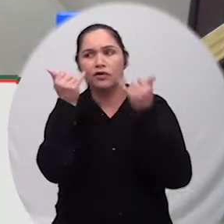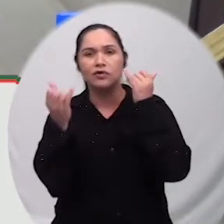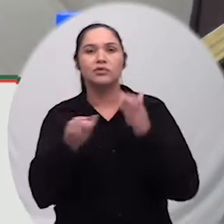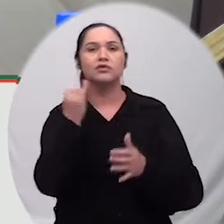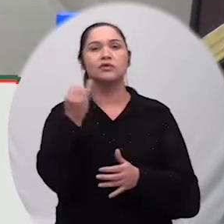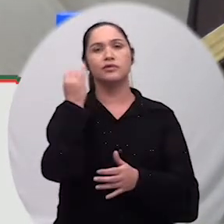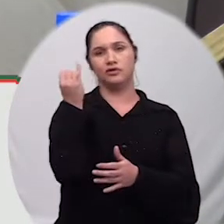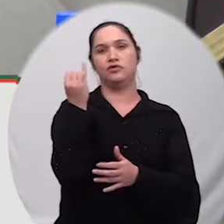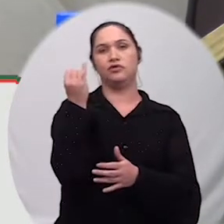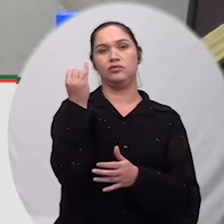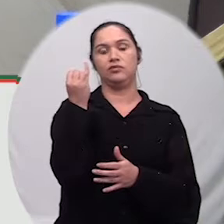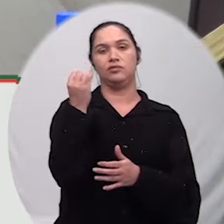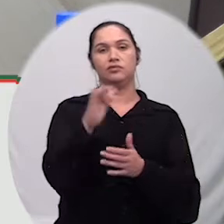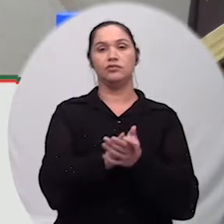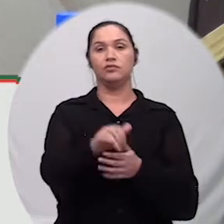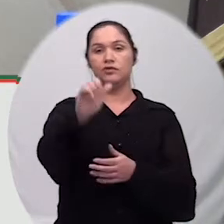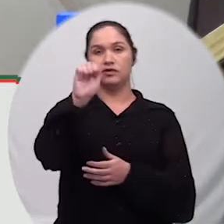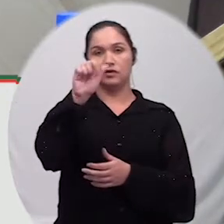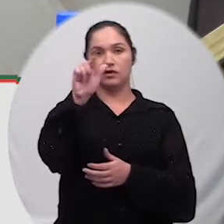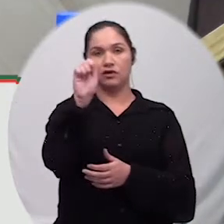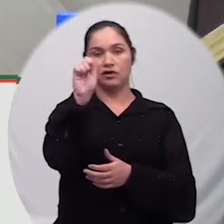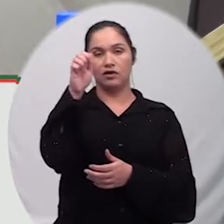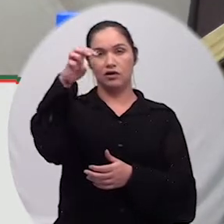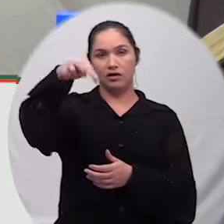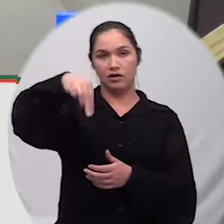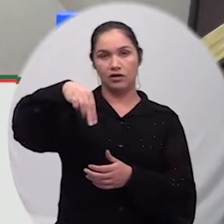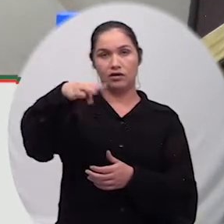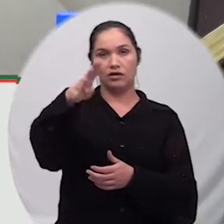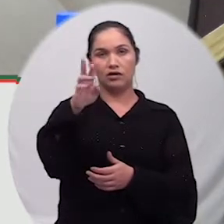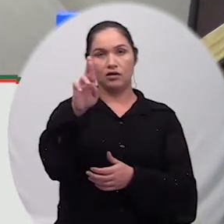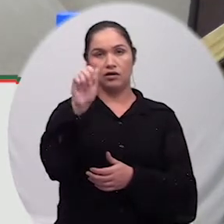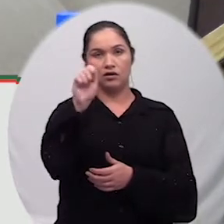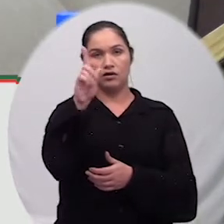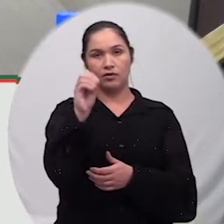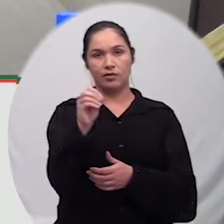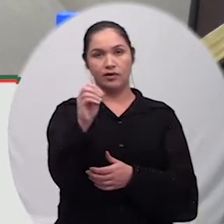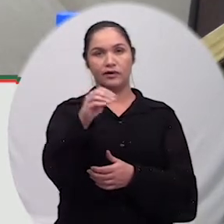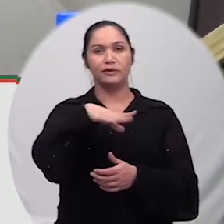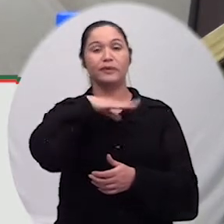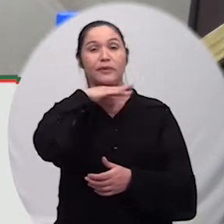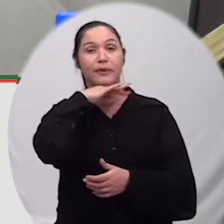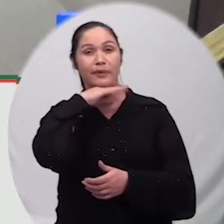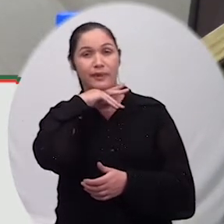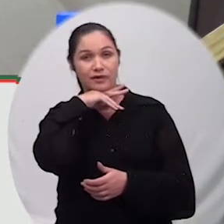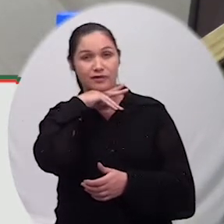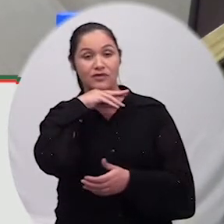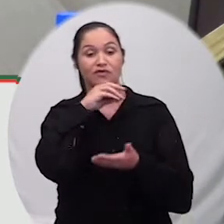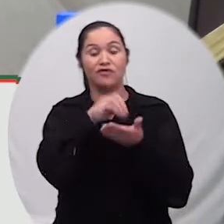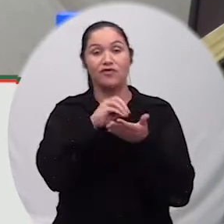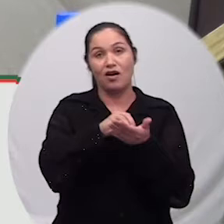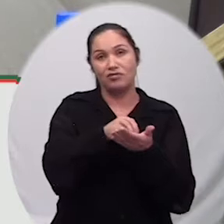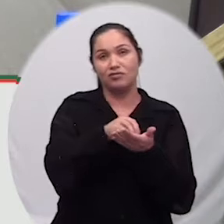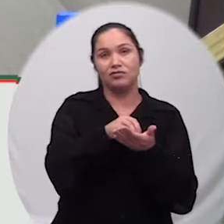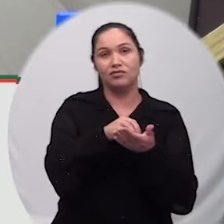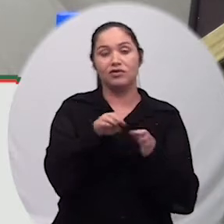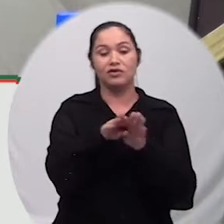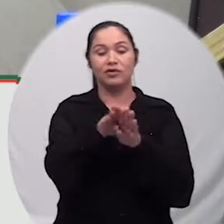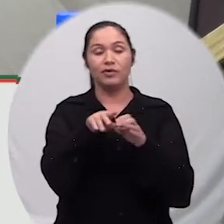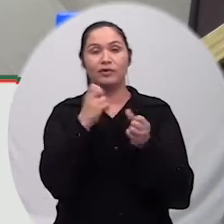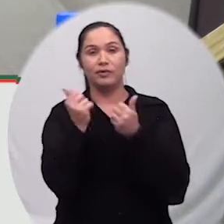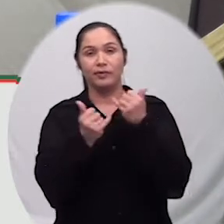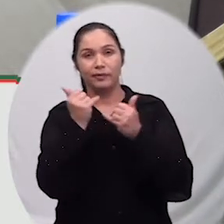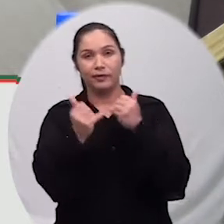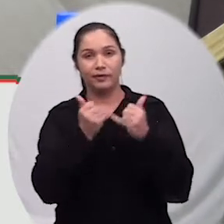seguintes motivos. O alambrado está danificado, inexistência de alambrado numa das laterais. Os equipamentos,